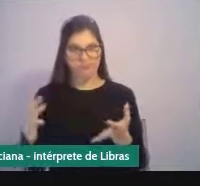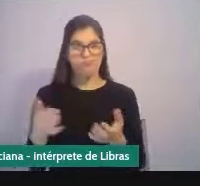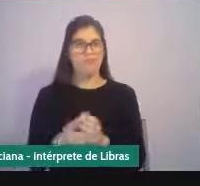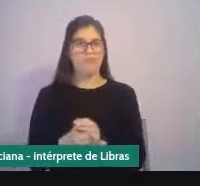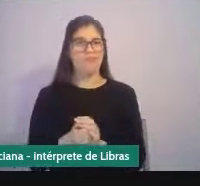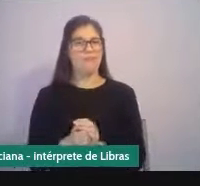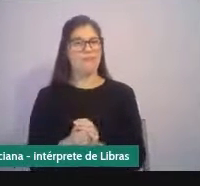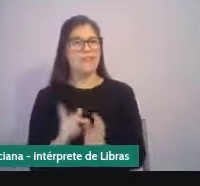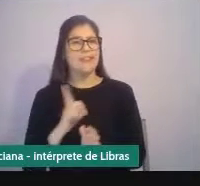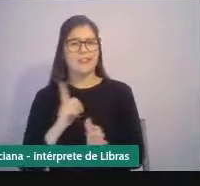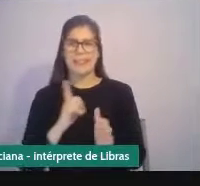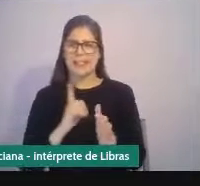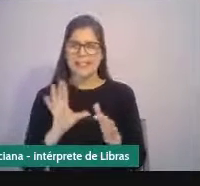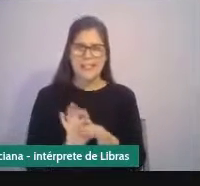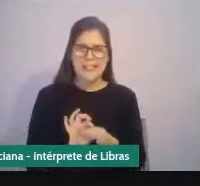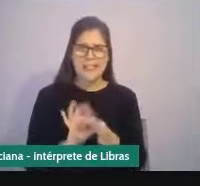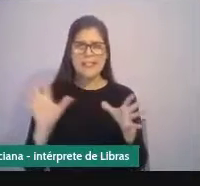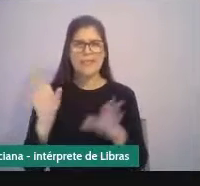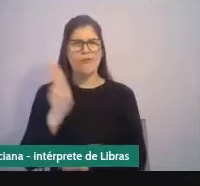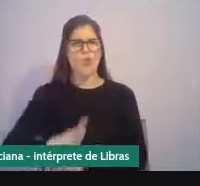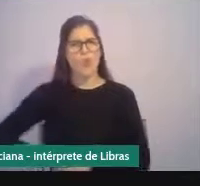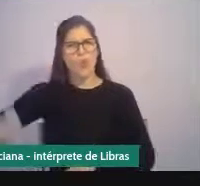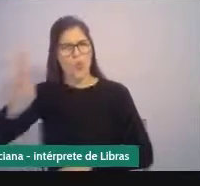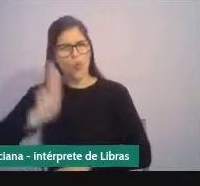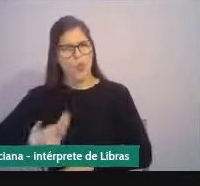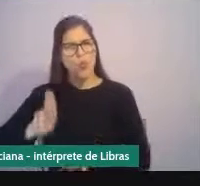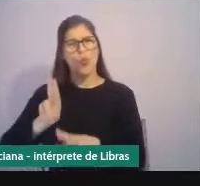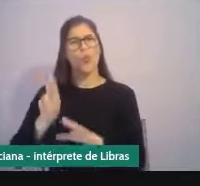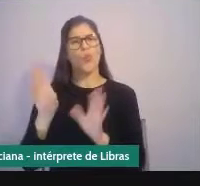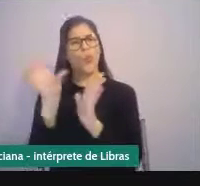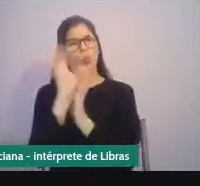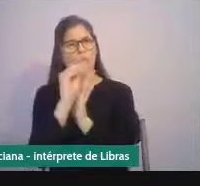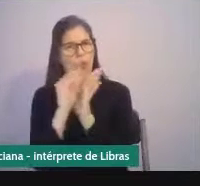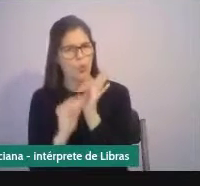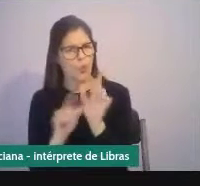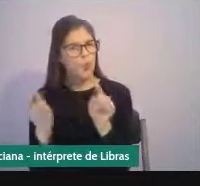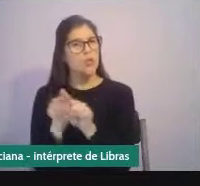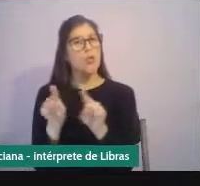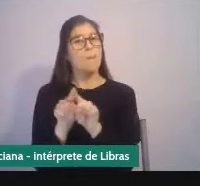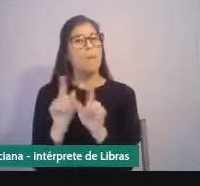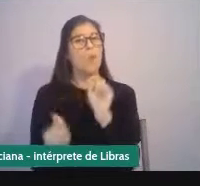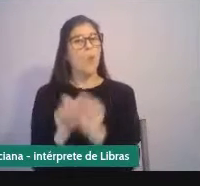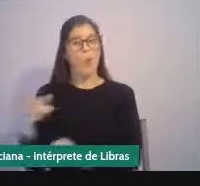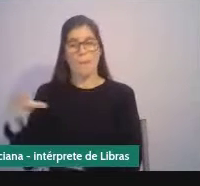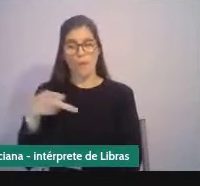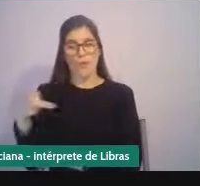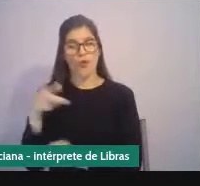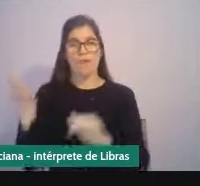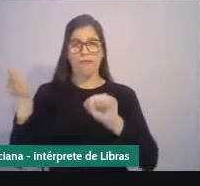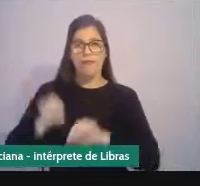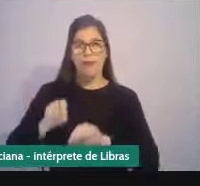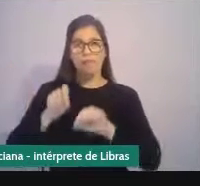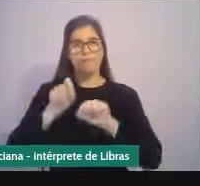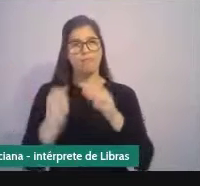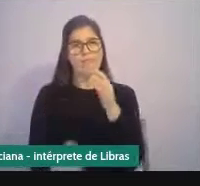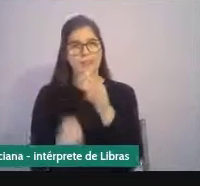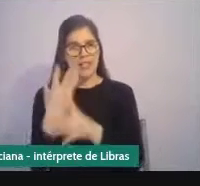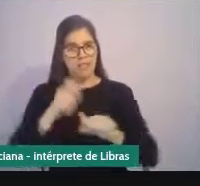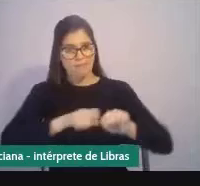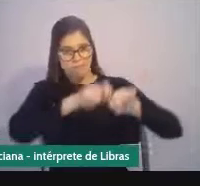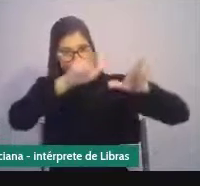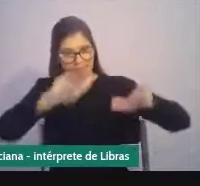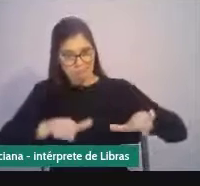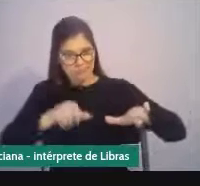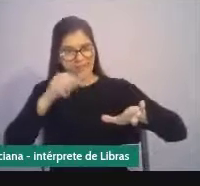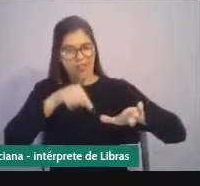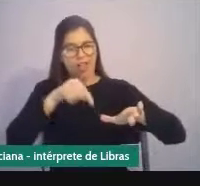permitindo, então, o uso integrado, né, desses conteúdos, e os professores podendo criar suas próprias salas e utilizar esses conteúdos